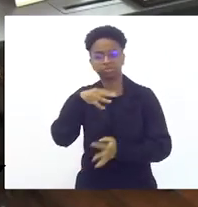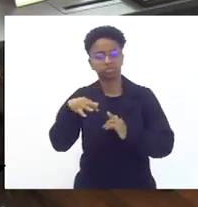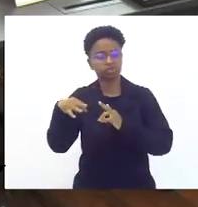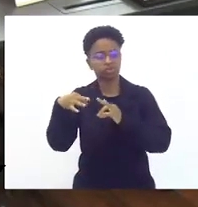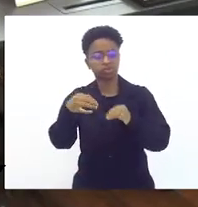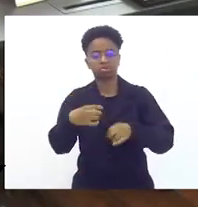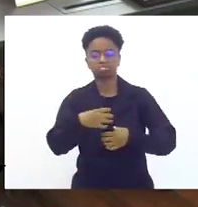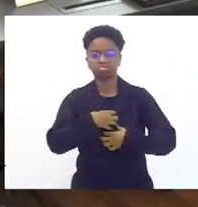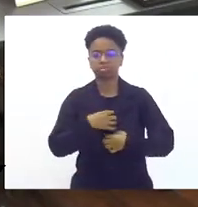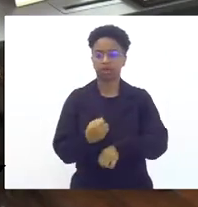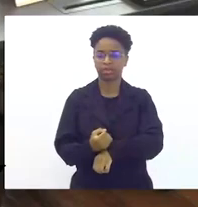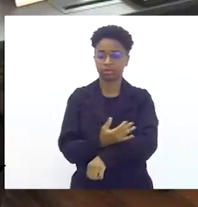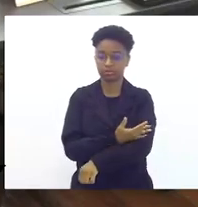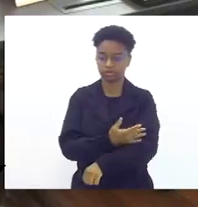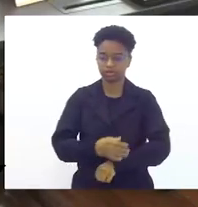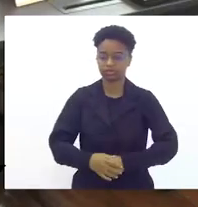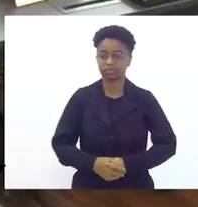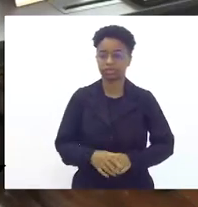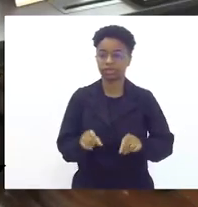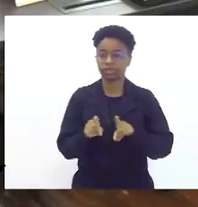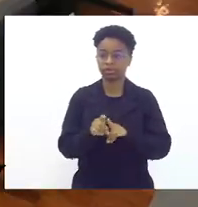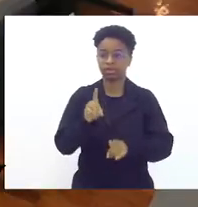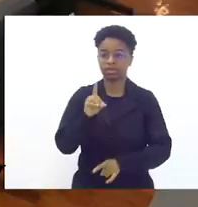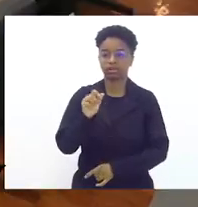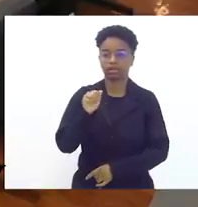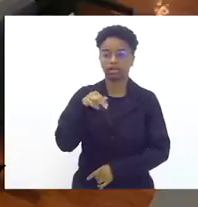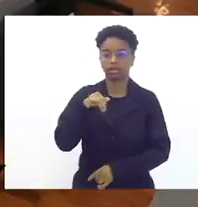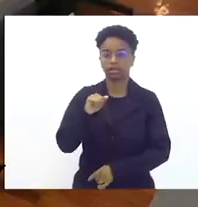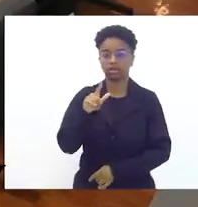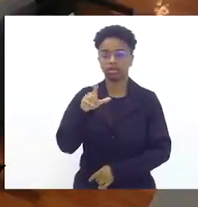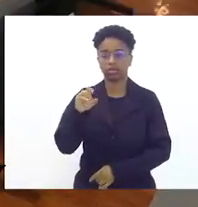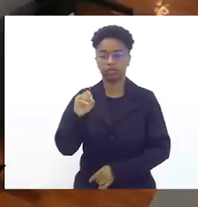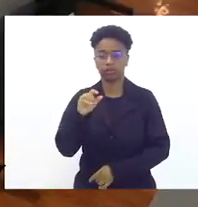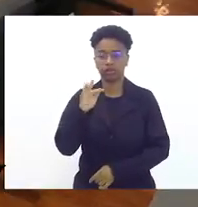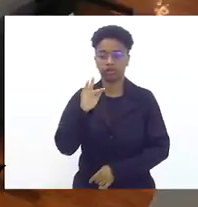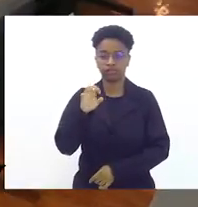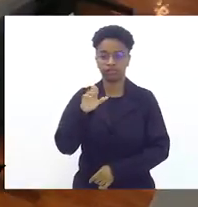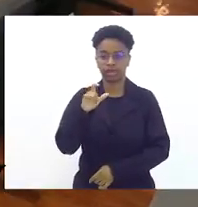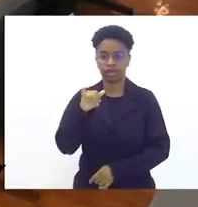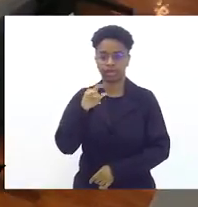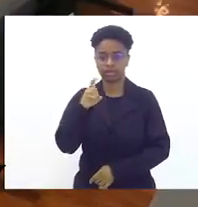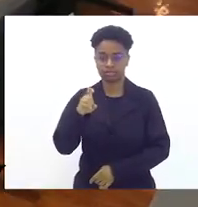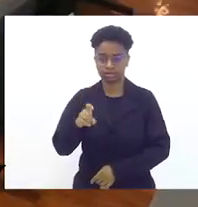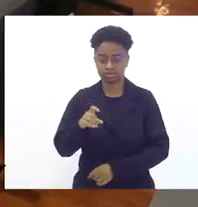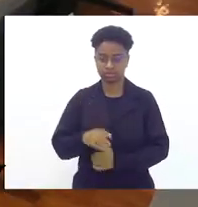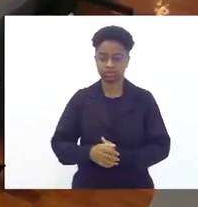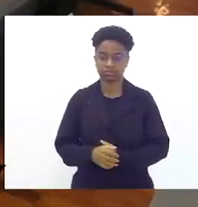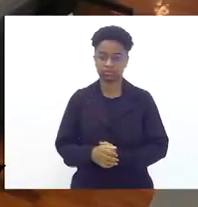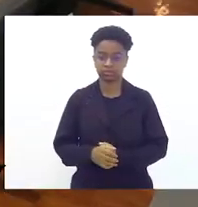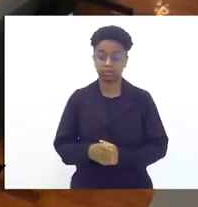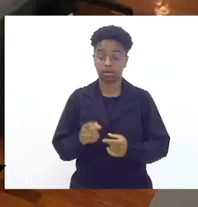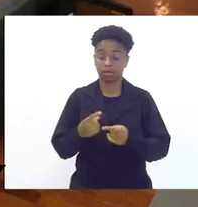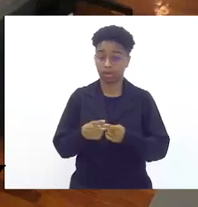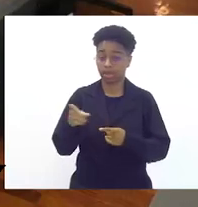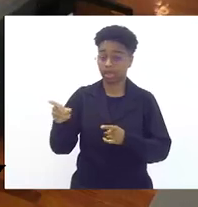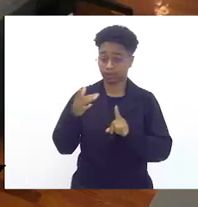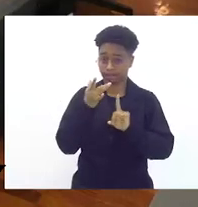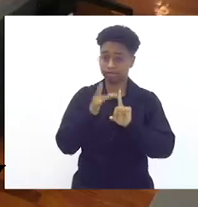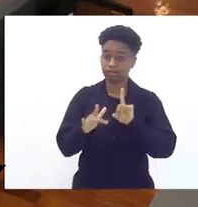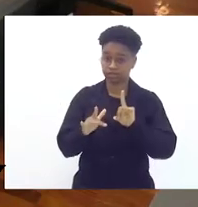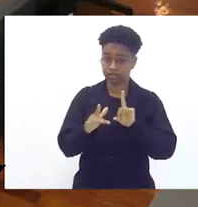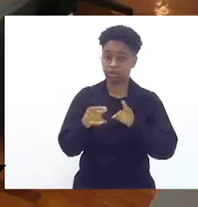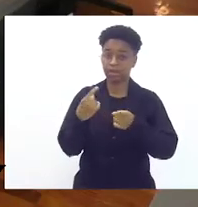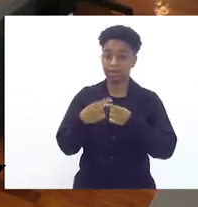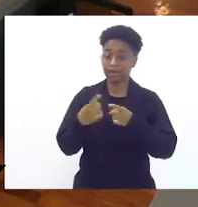de todos estamos aqui com Danilo Félix aqui em frente né ele é uma vítima Ele foi